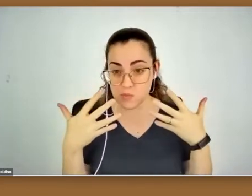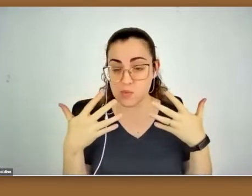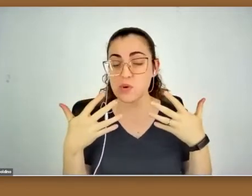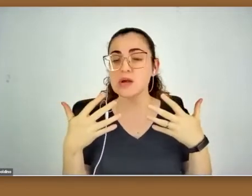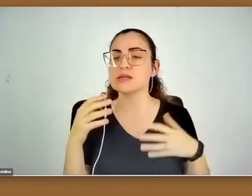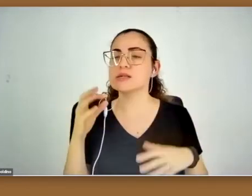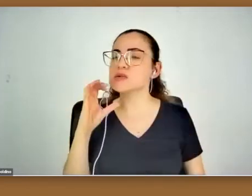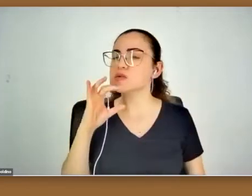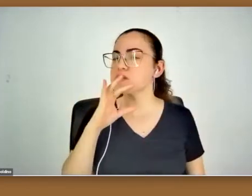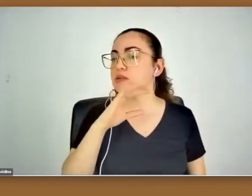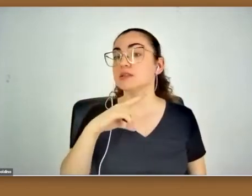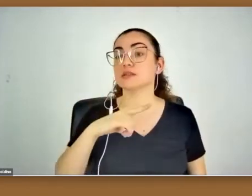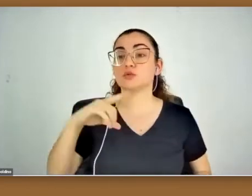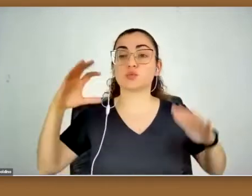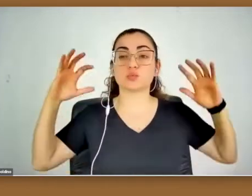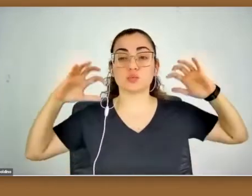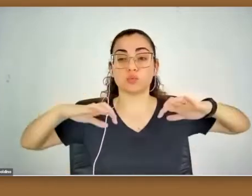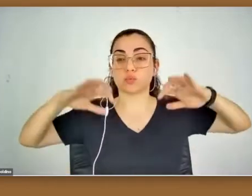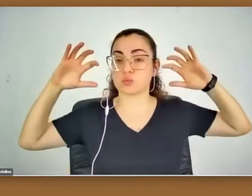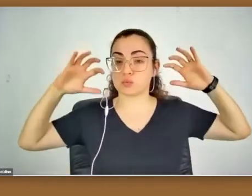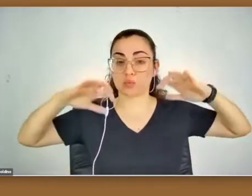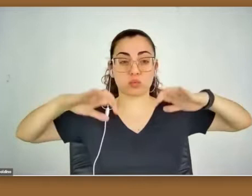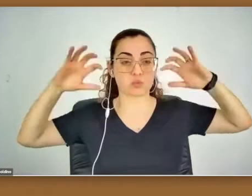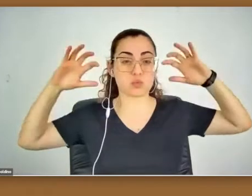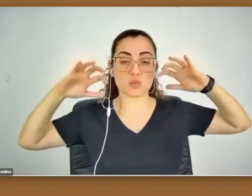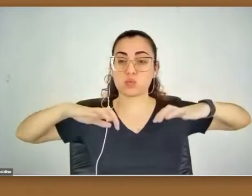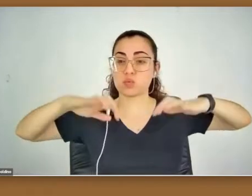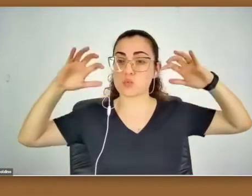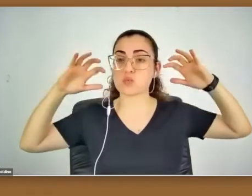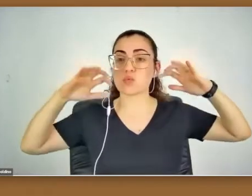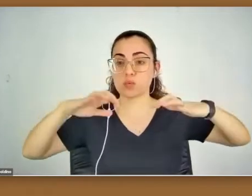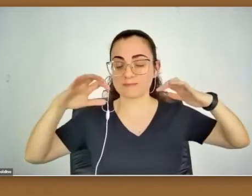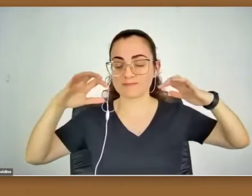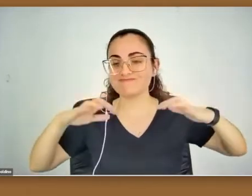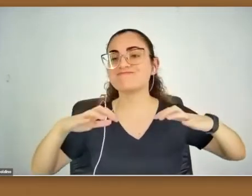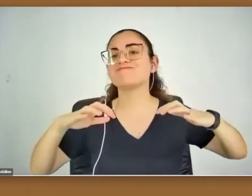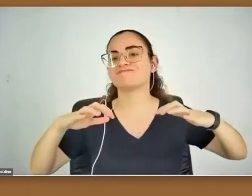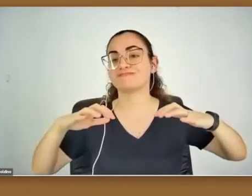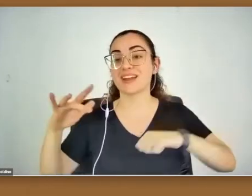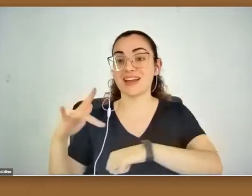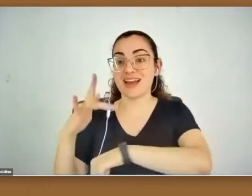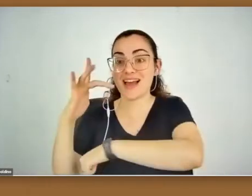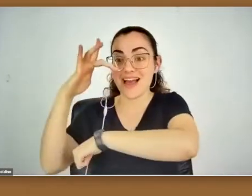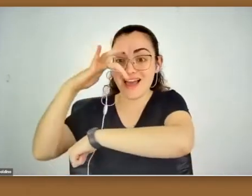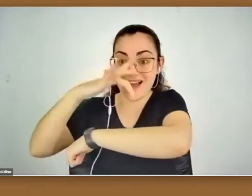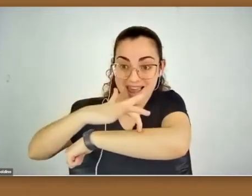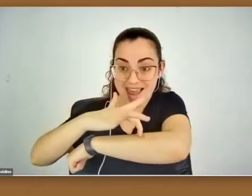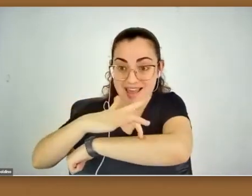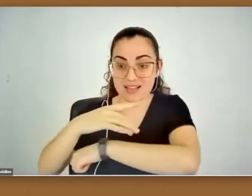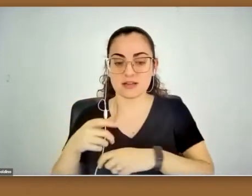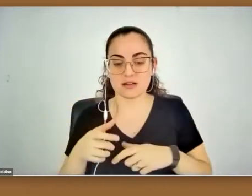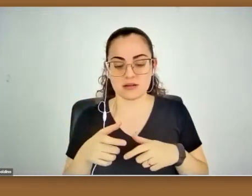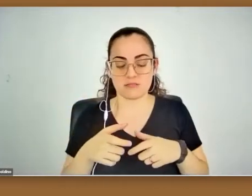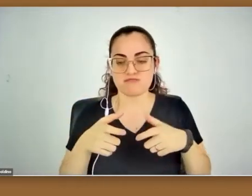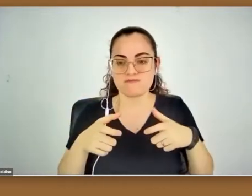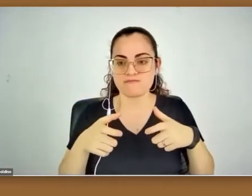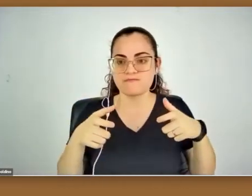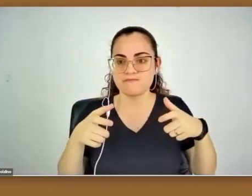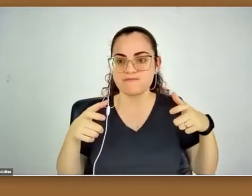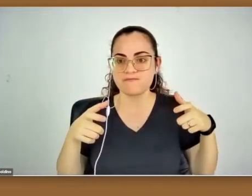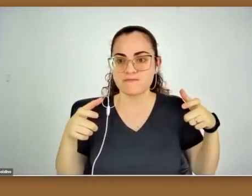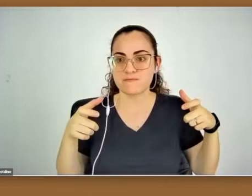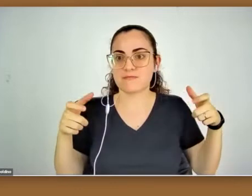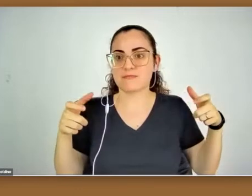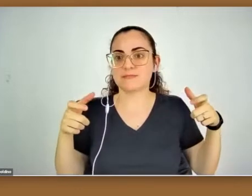período propício para a proliferação do Aedes aegypti. E aí isso não acontece só aqui no Brasil, em